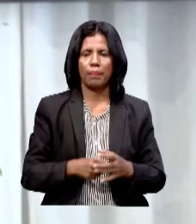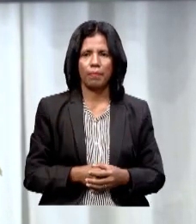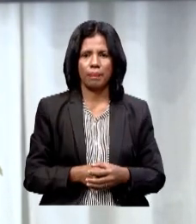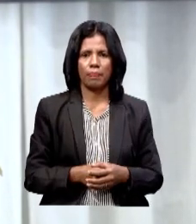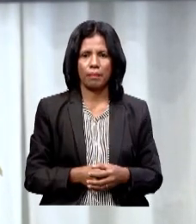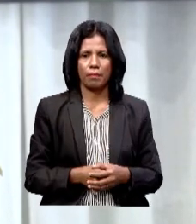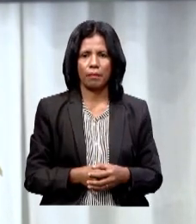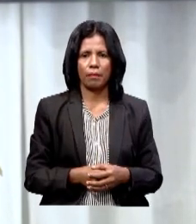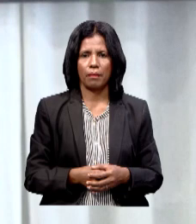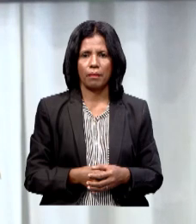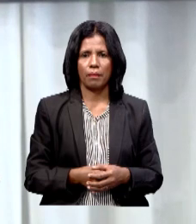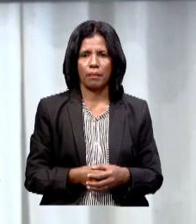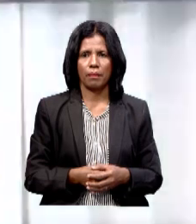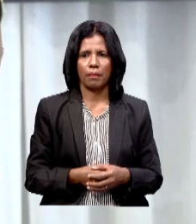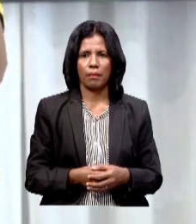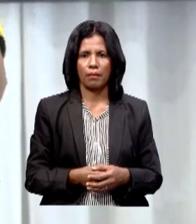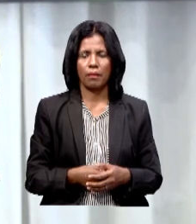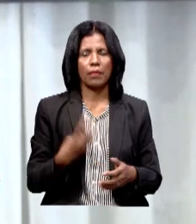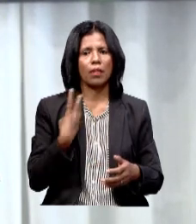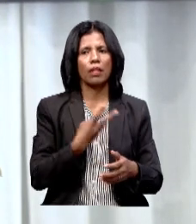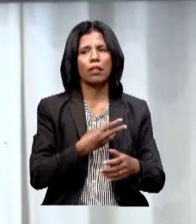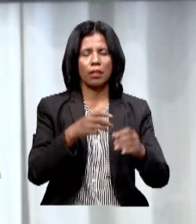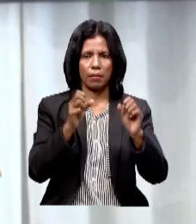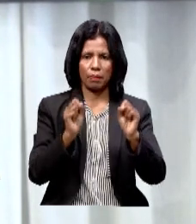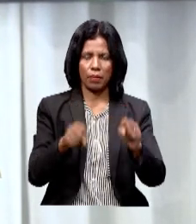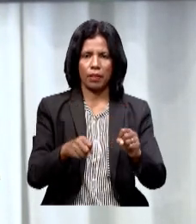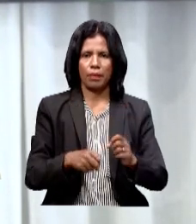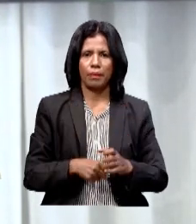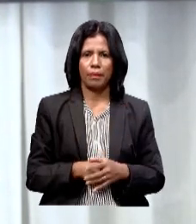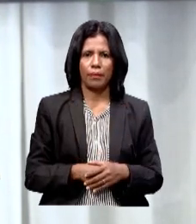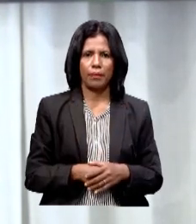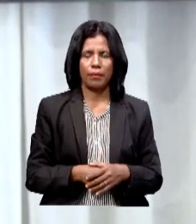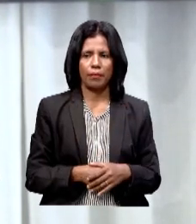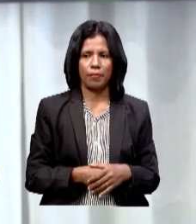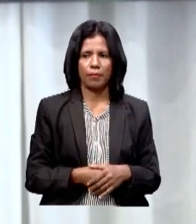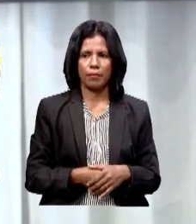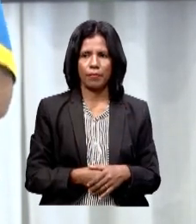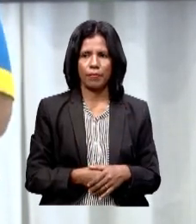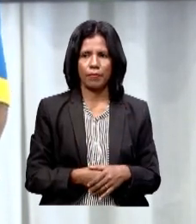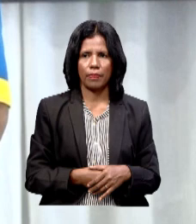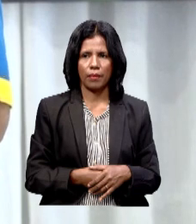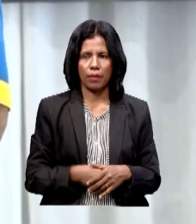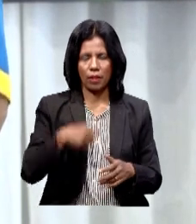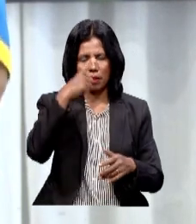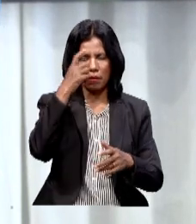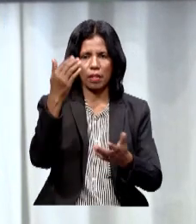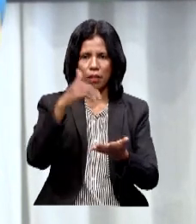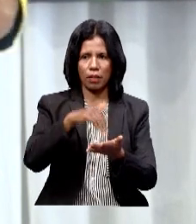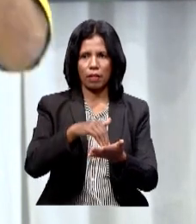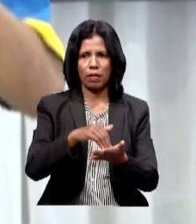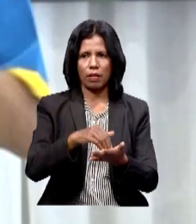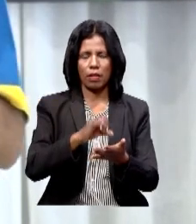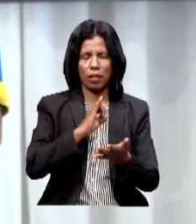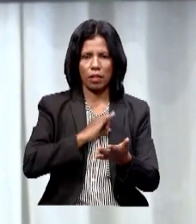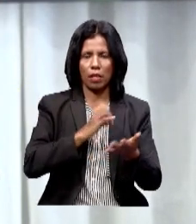também. ane dalai kata